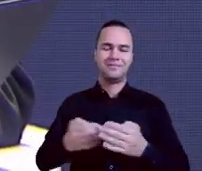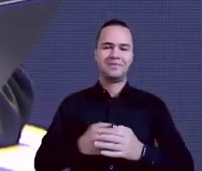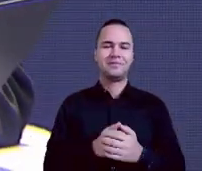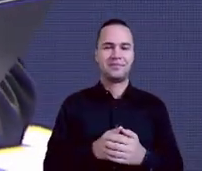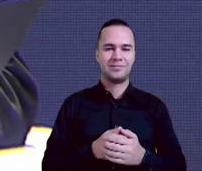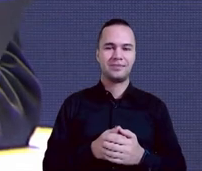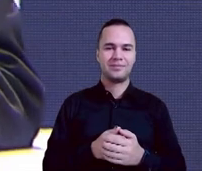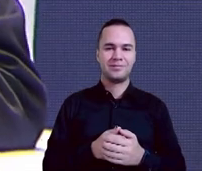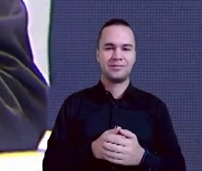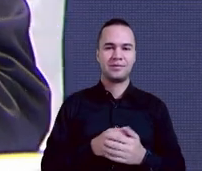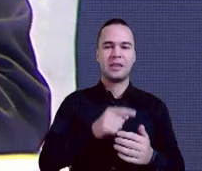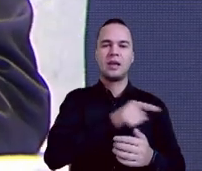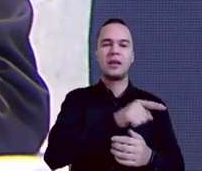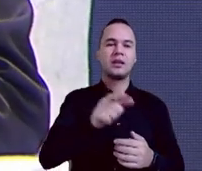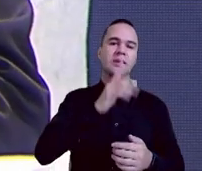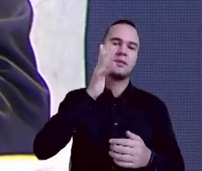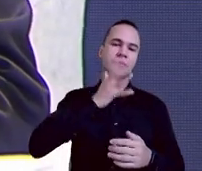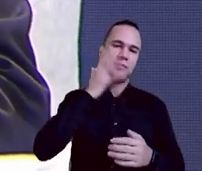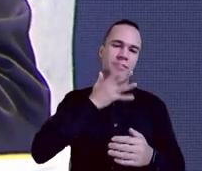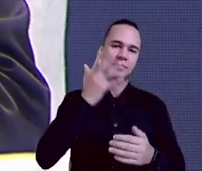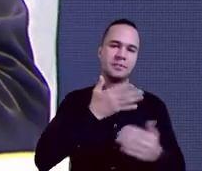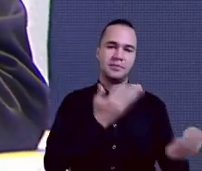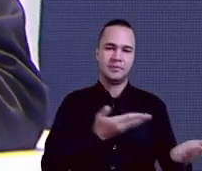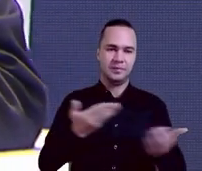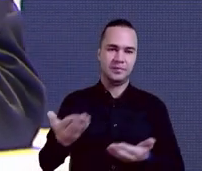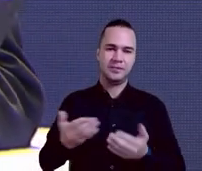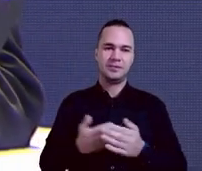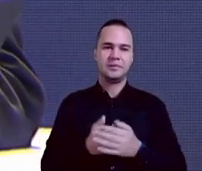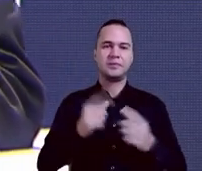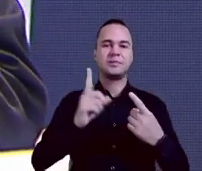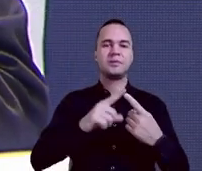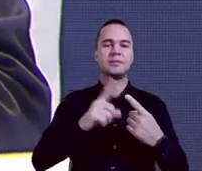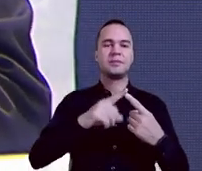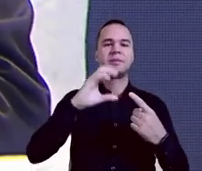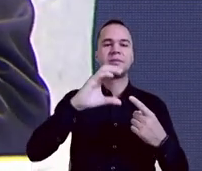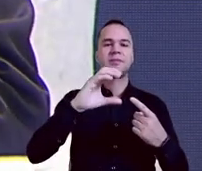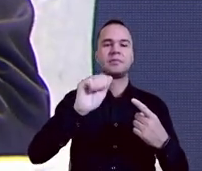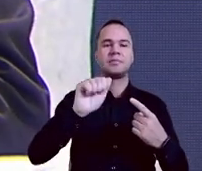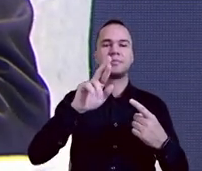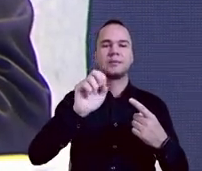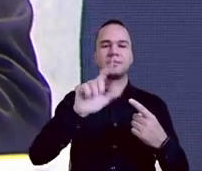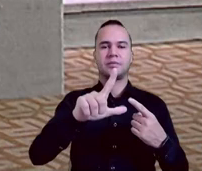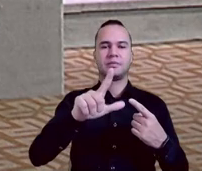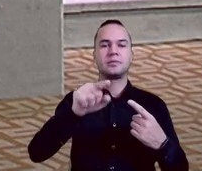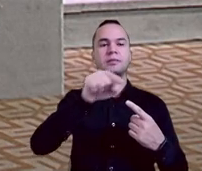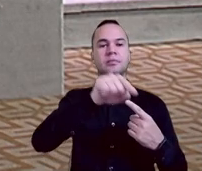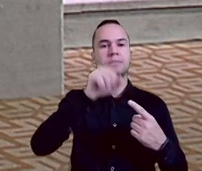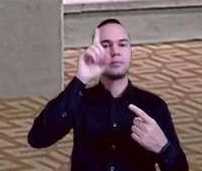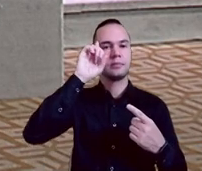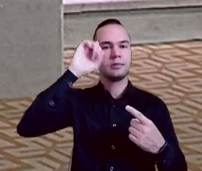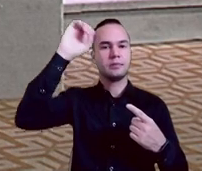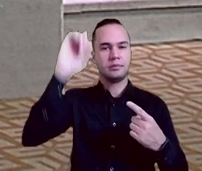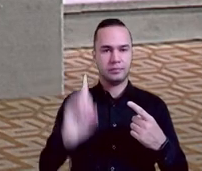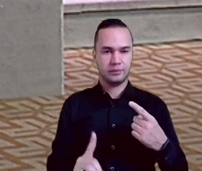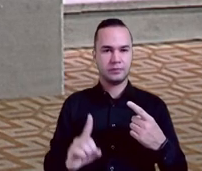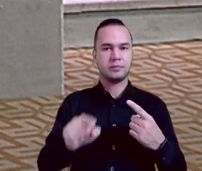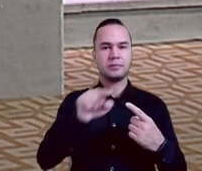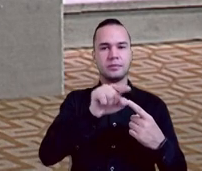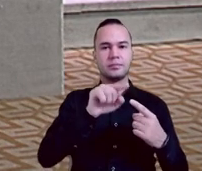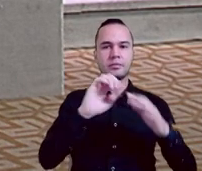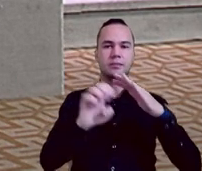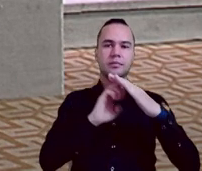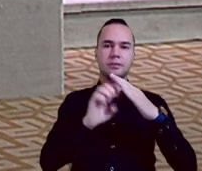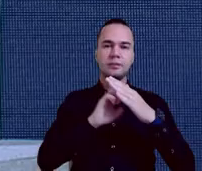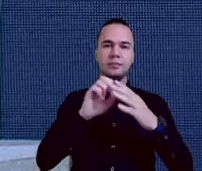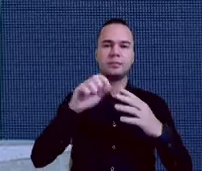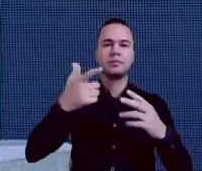nossos convidados aqui primeiro a Carol la Kombi principalmente dar valor captor Pedro